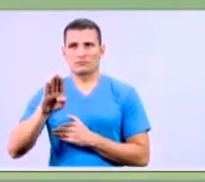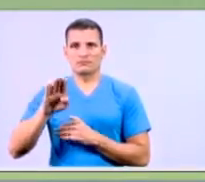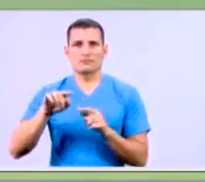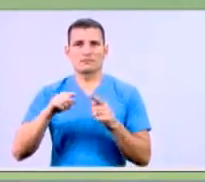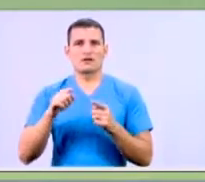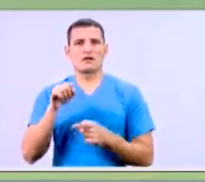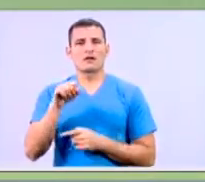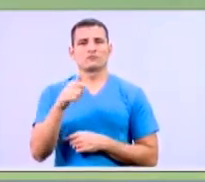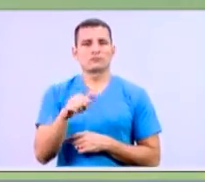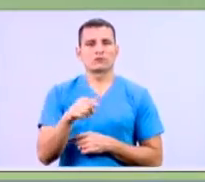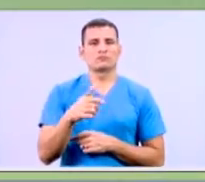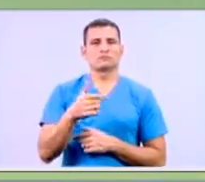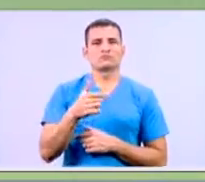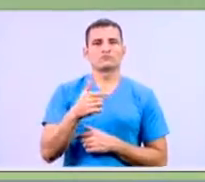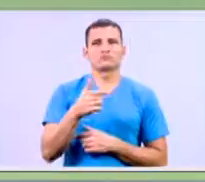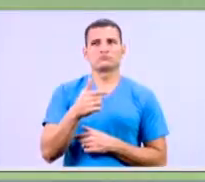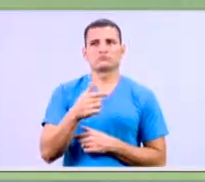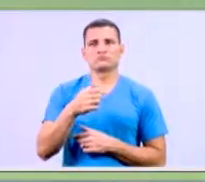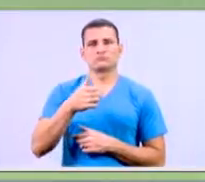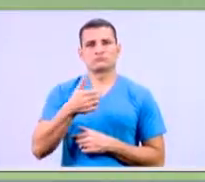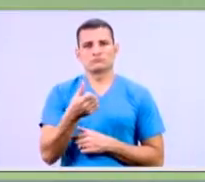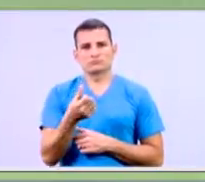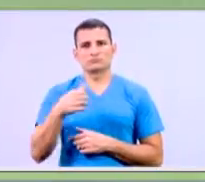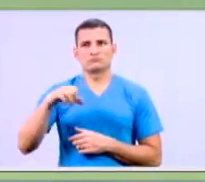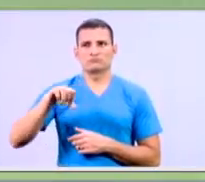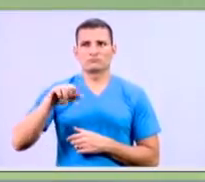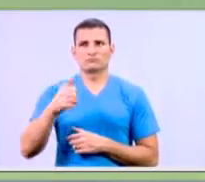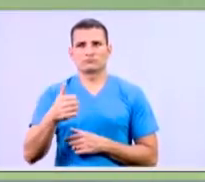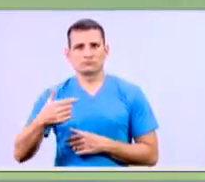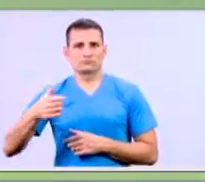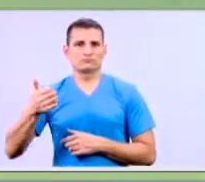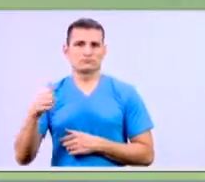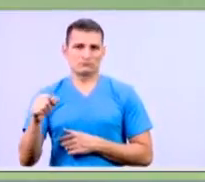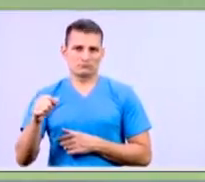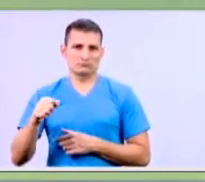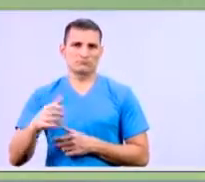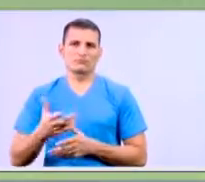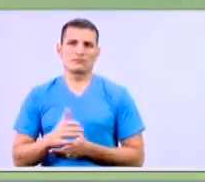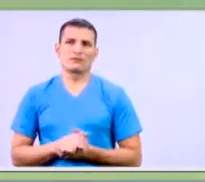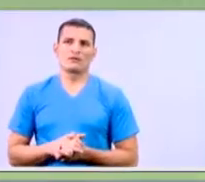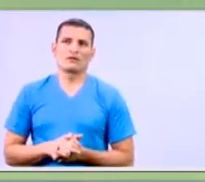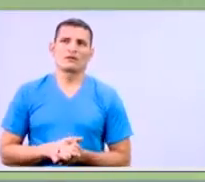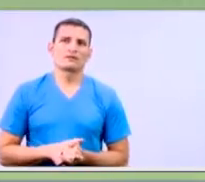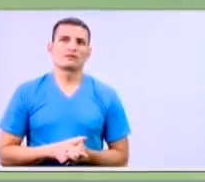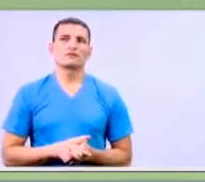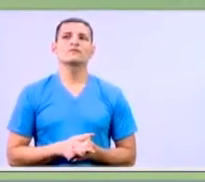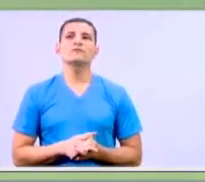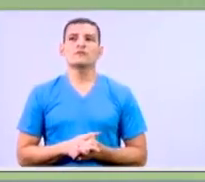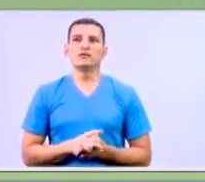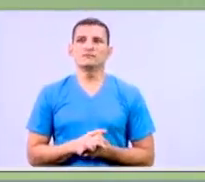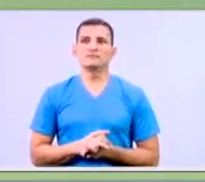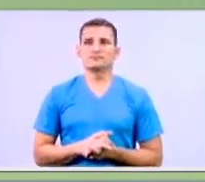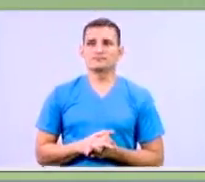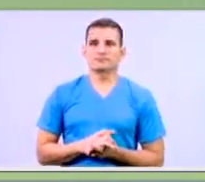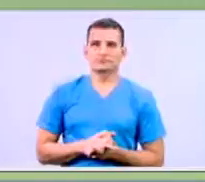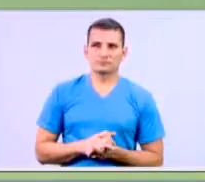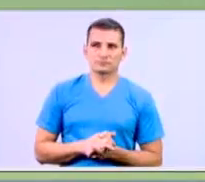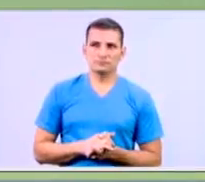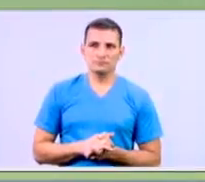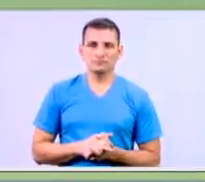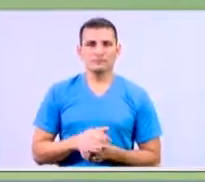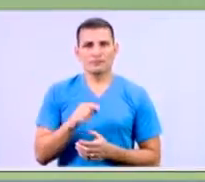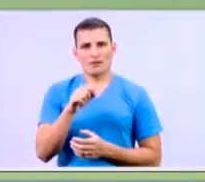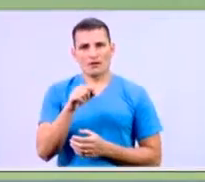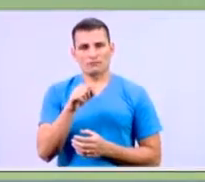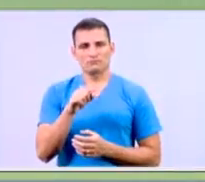e 1, né? Ele vai 6, 9, 12, por aí vai. A frequência de funcionamento dessa rede sem